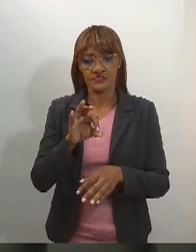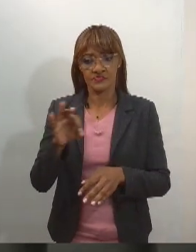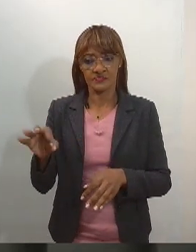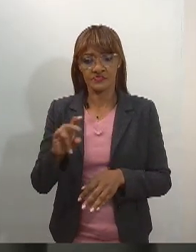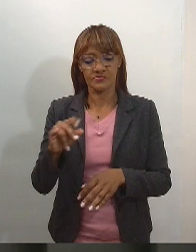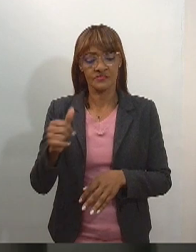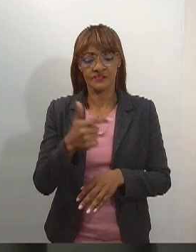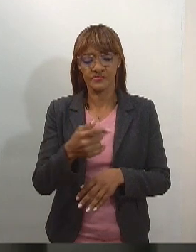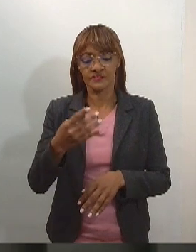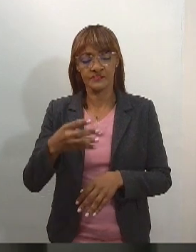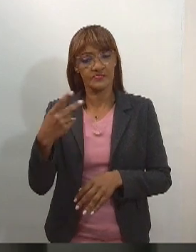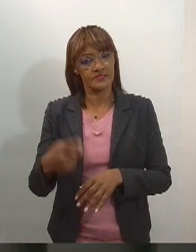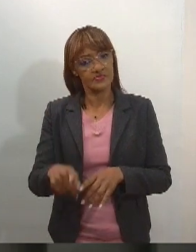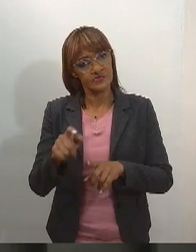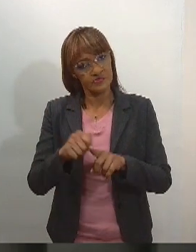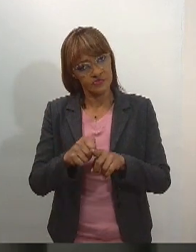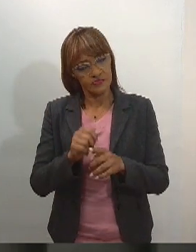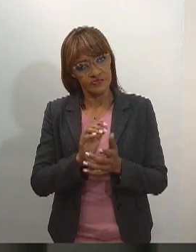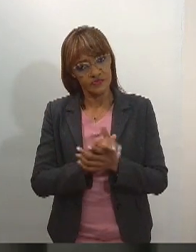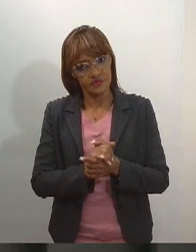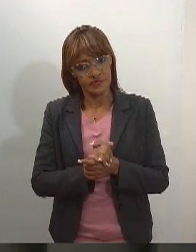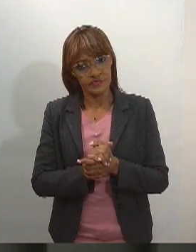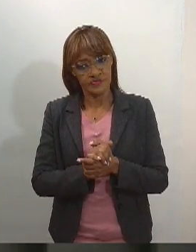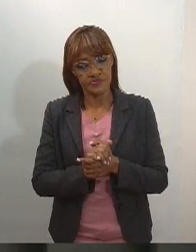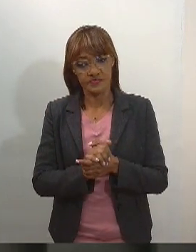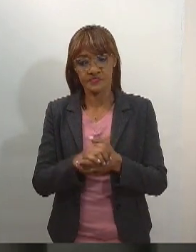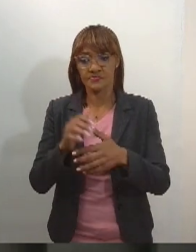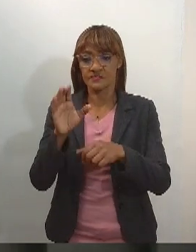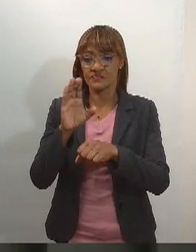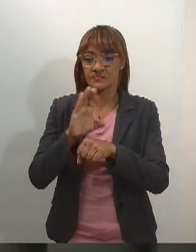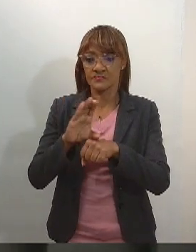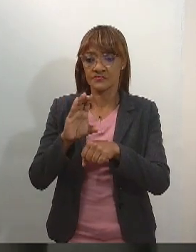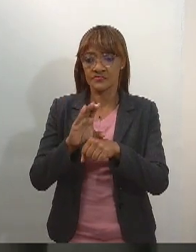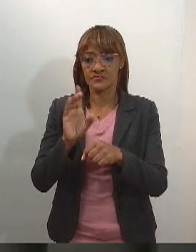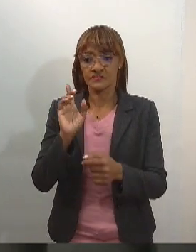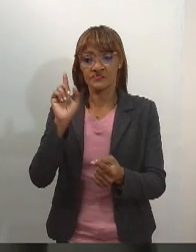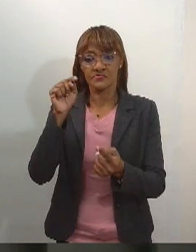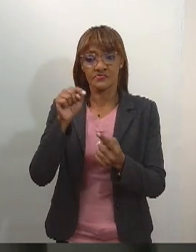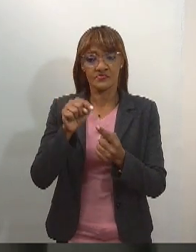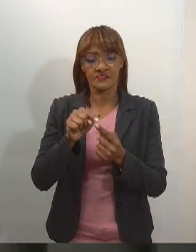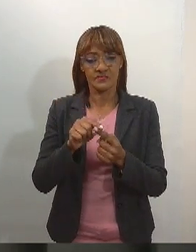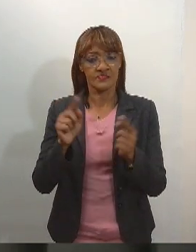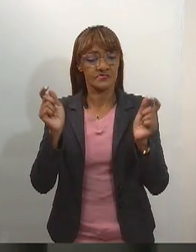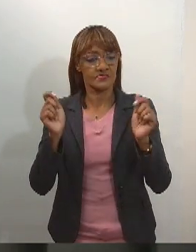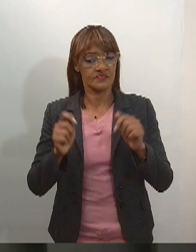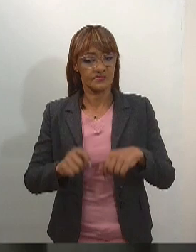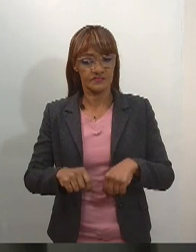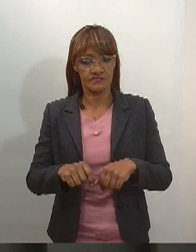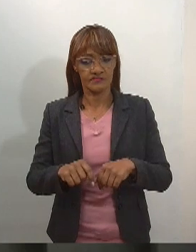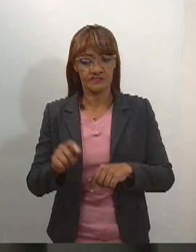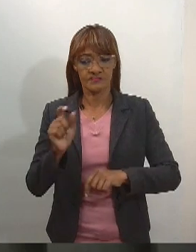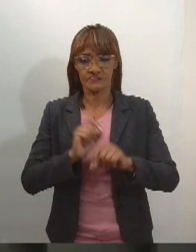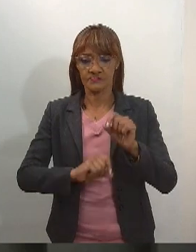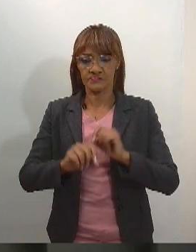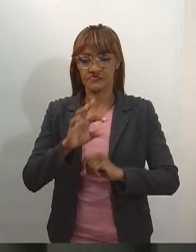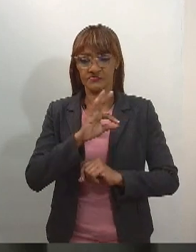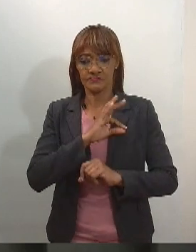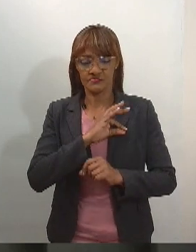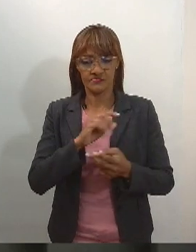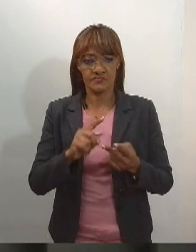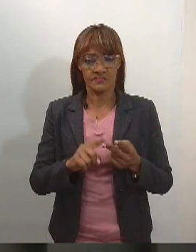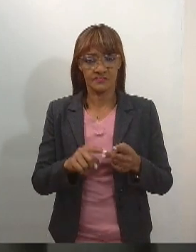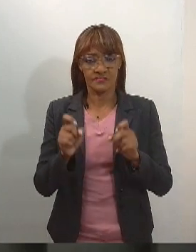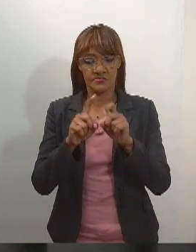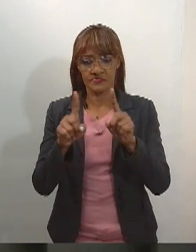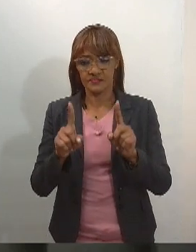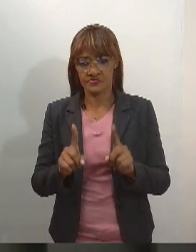deste mês. O curso tem o objetivo de capacitar policiais civis e servidores administrativos da Polícia